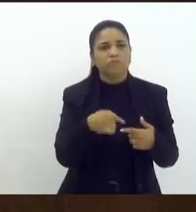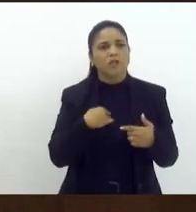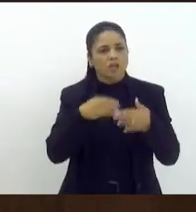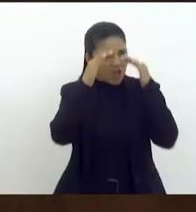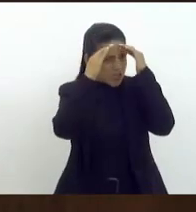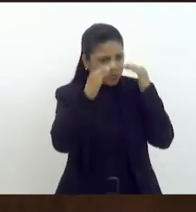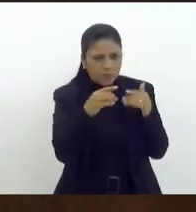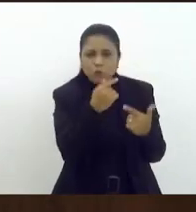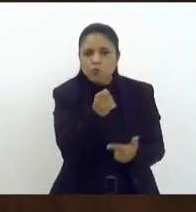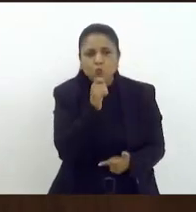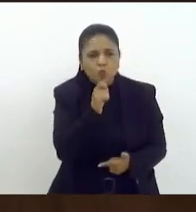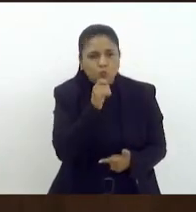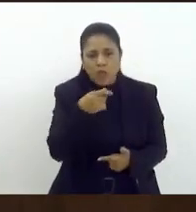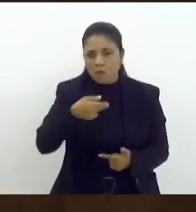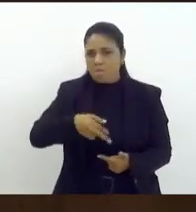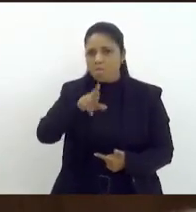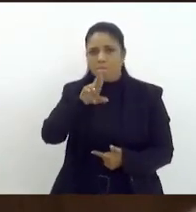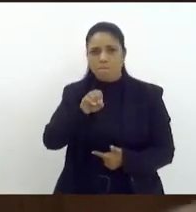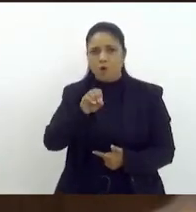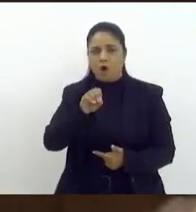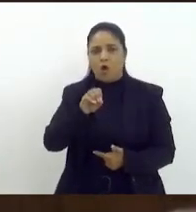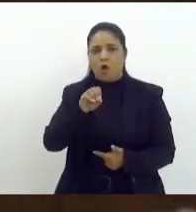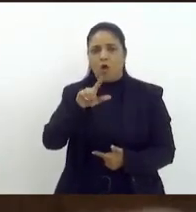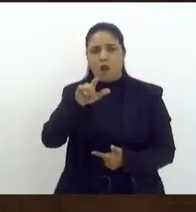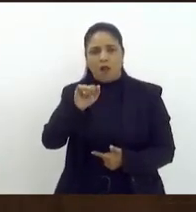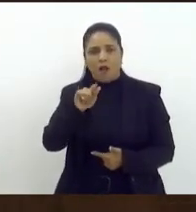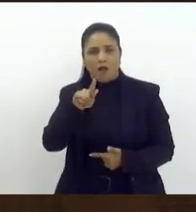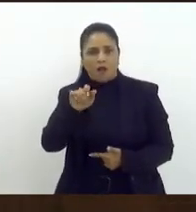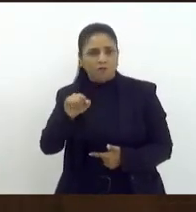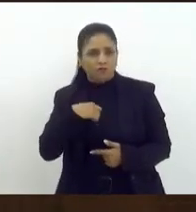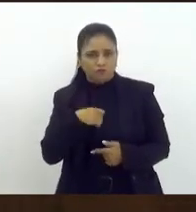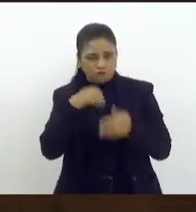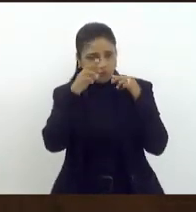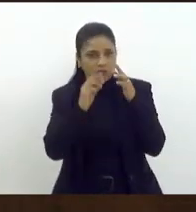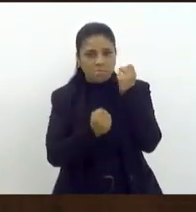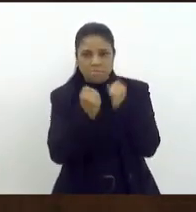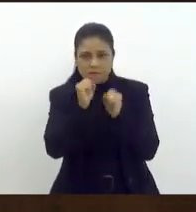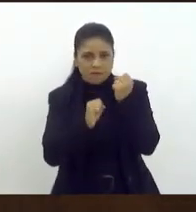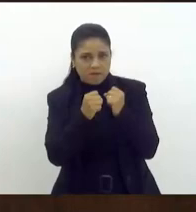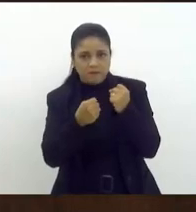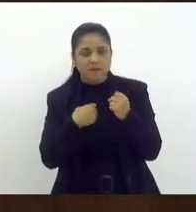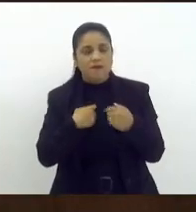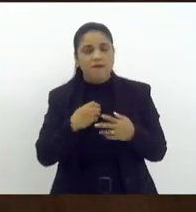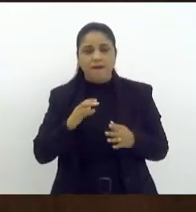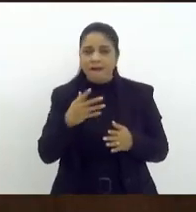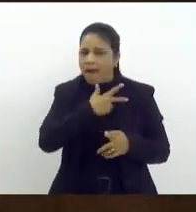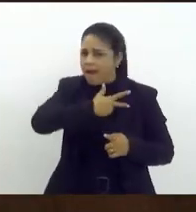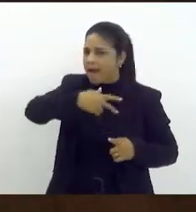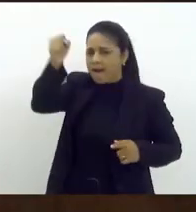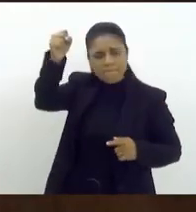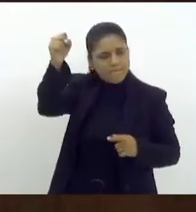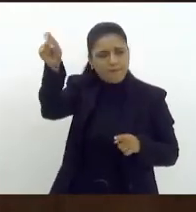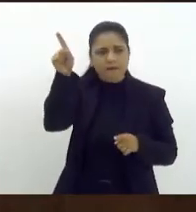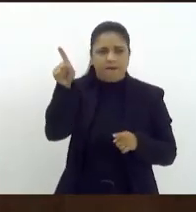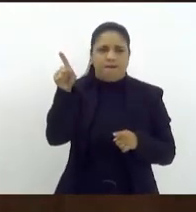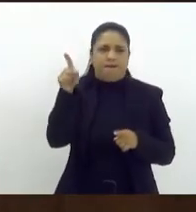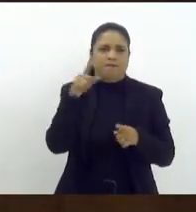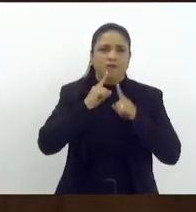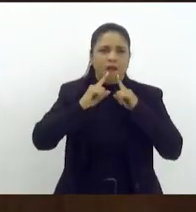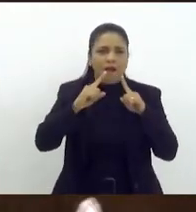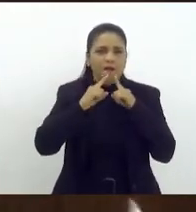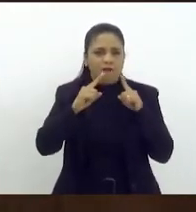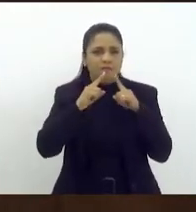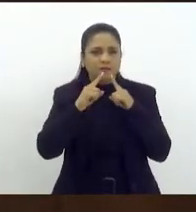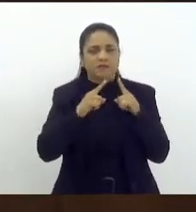da região dos lagos se a empresa que hoje é campeã de reclamação no PROCON ao lado da enel ao lado